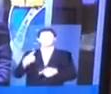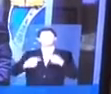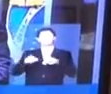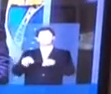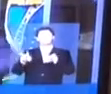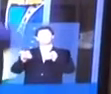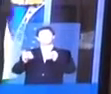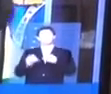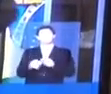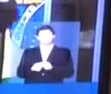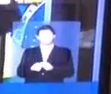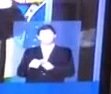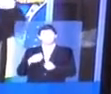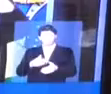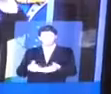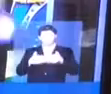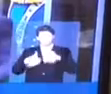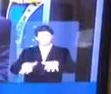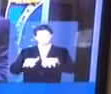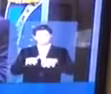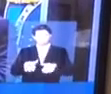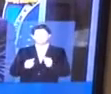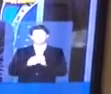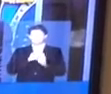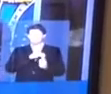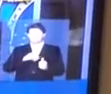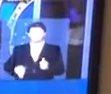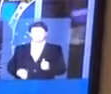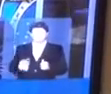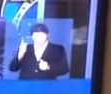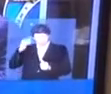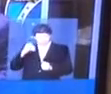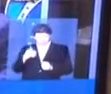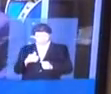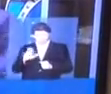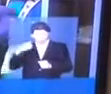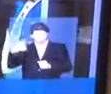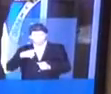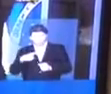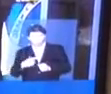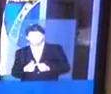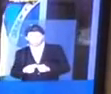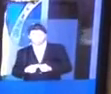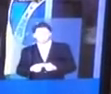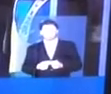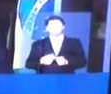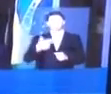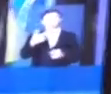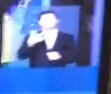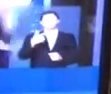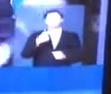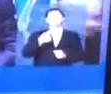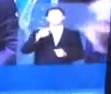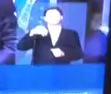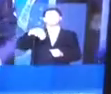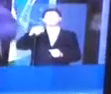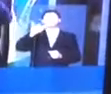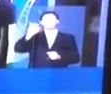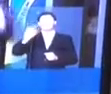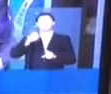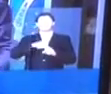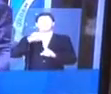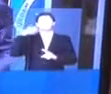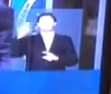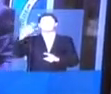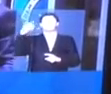lei das mãos do traficante, principalmente. Por mim, acabaria esse termo maioridade penal.